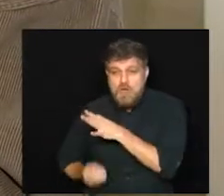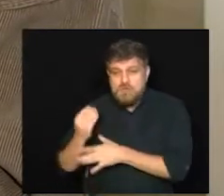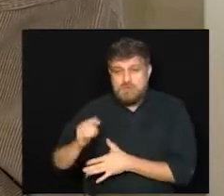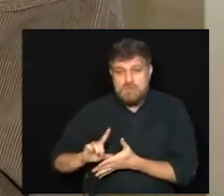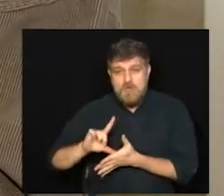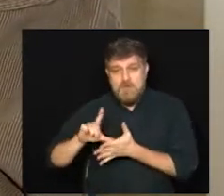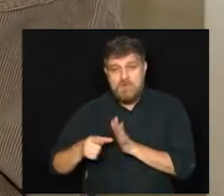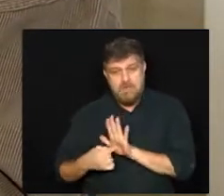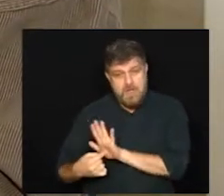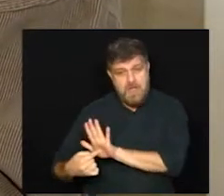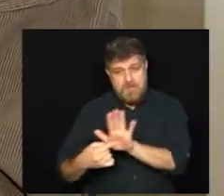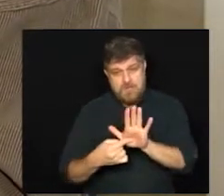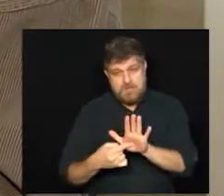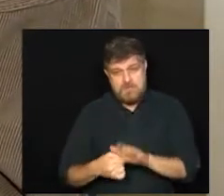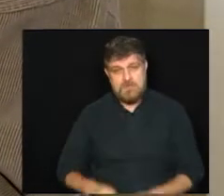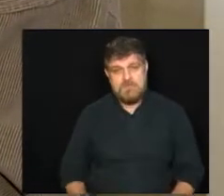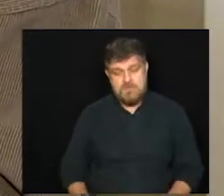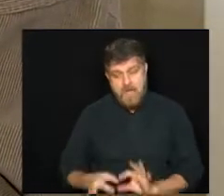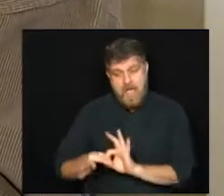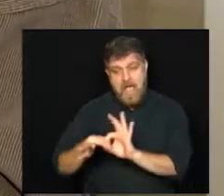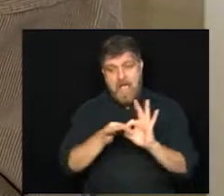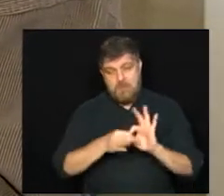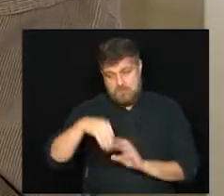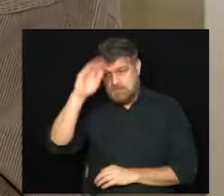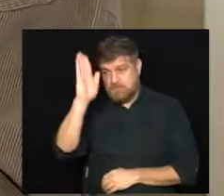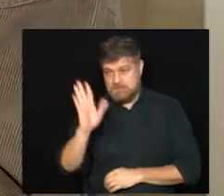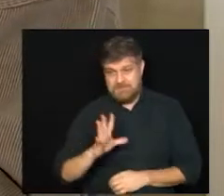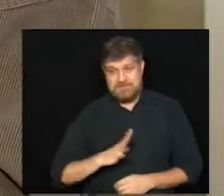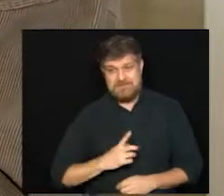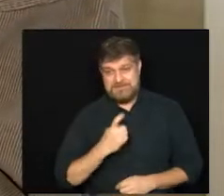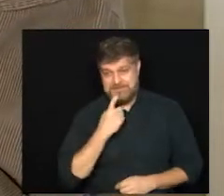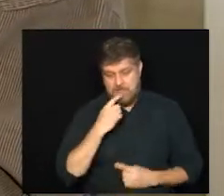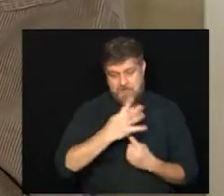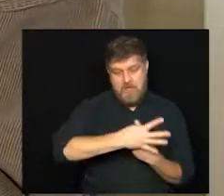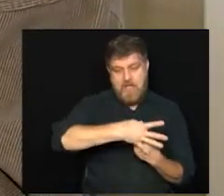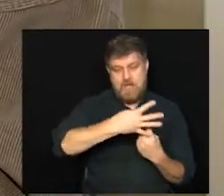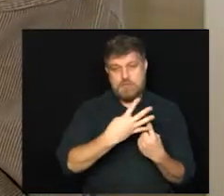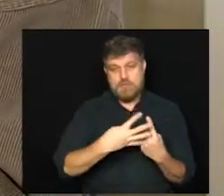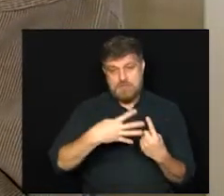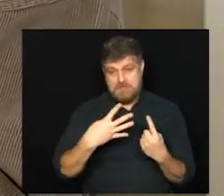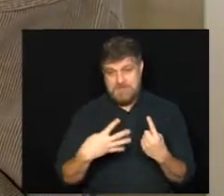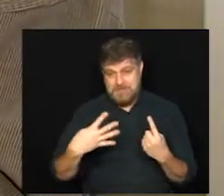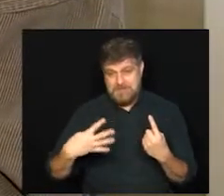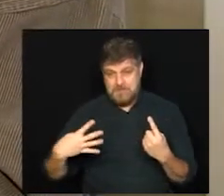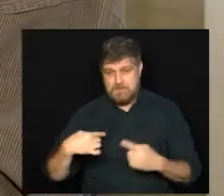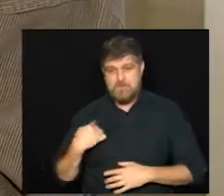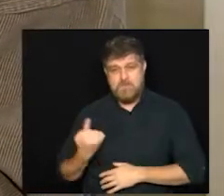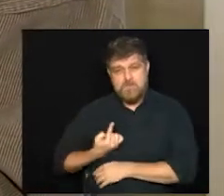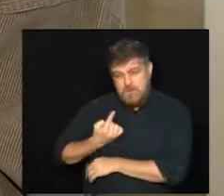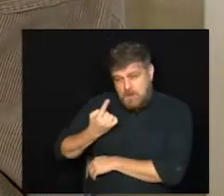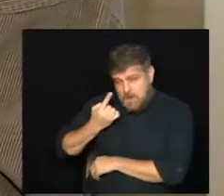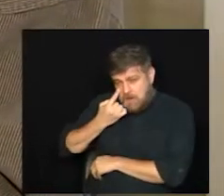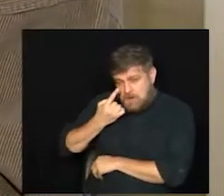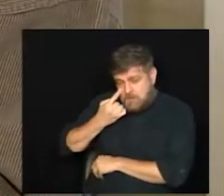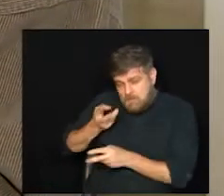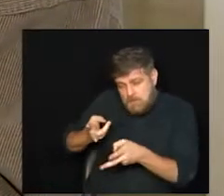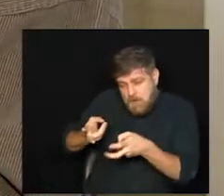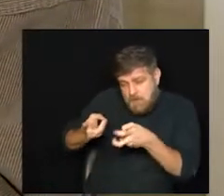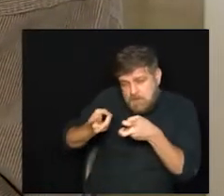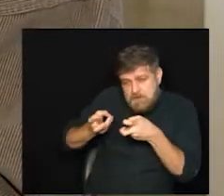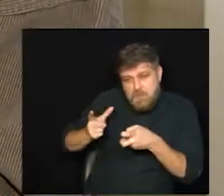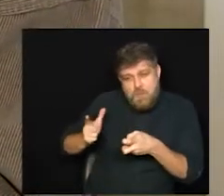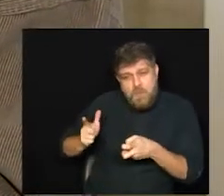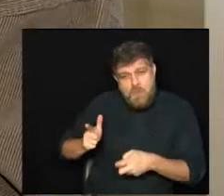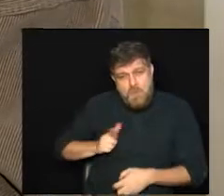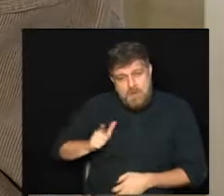a apresentação da União Nacional LGBT aqui no município de Campinas. Nós vimos essa direção